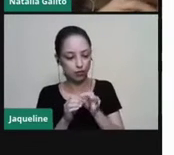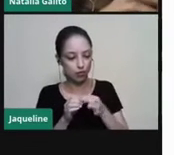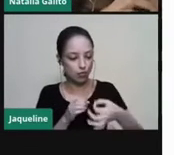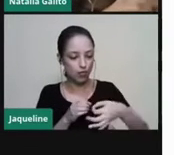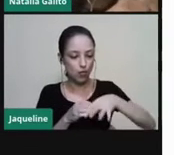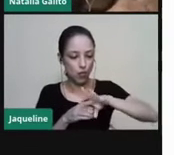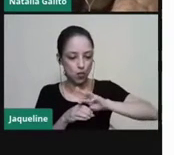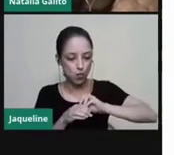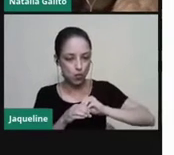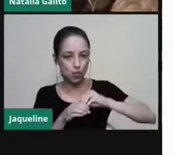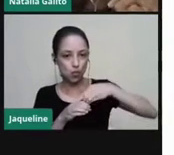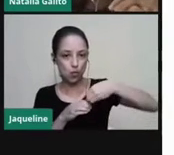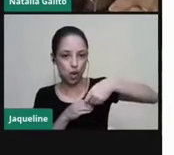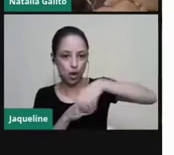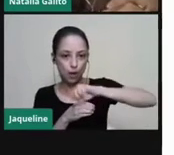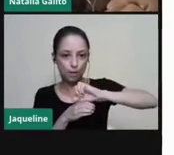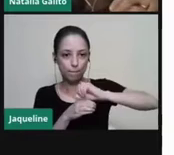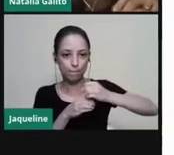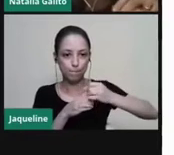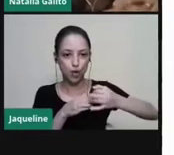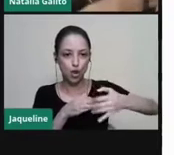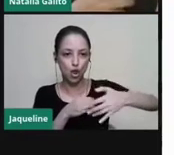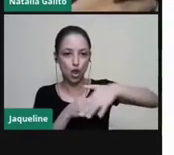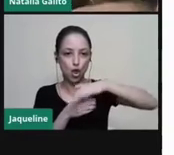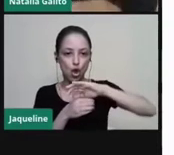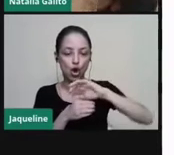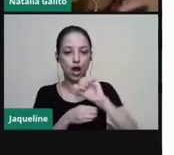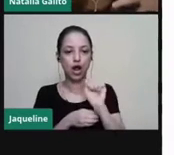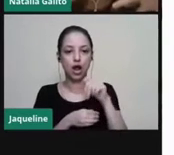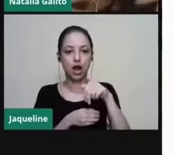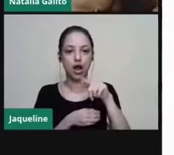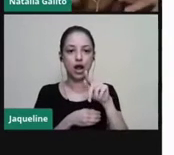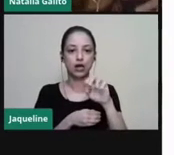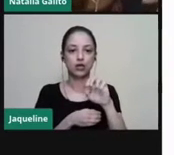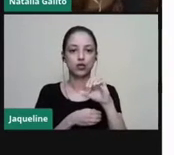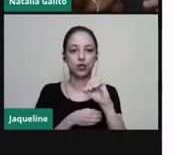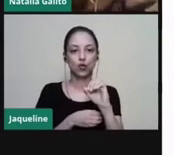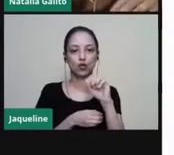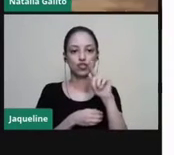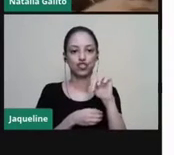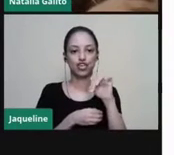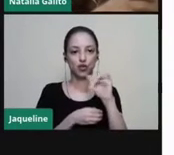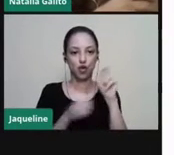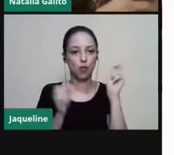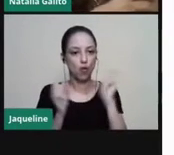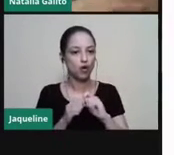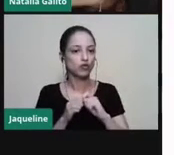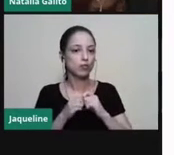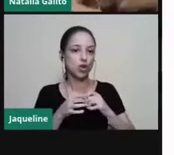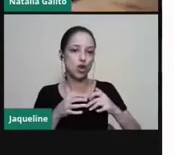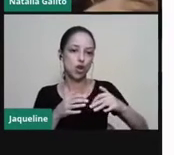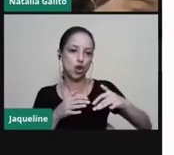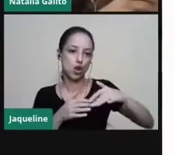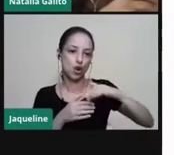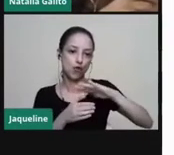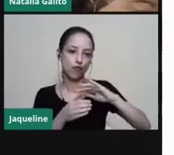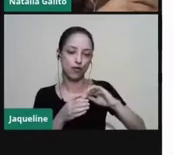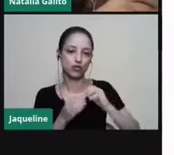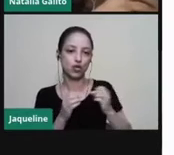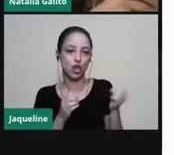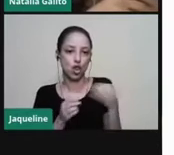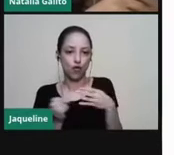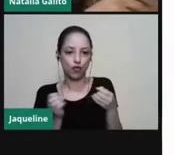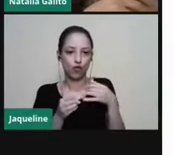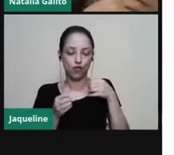para saber se elas conseguem produzir fatores angiogênicos que são capazes de gerar, né? Fazer angiogênese, né? Formação de novos